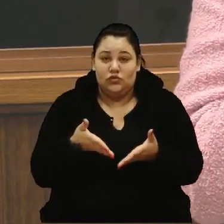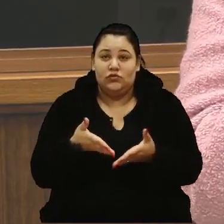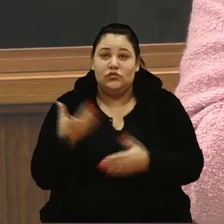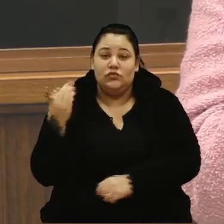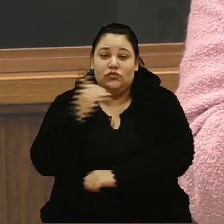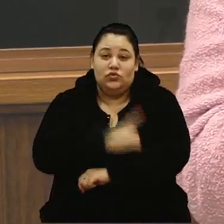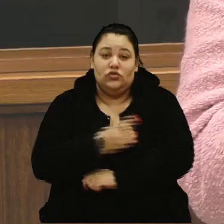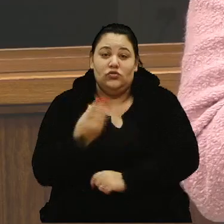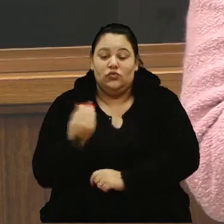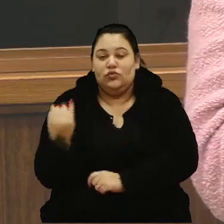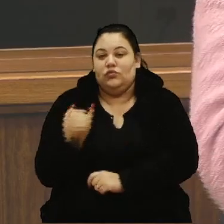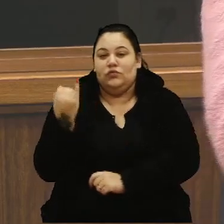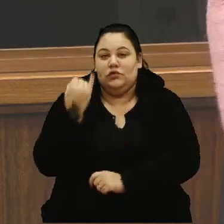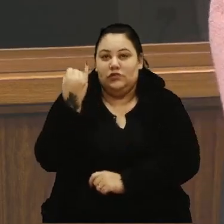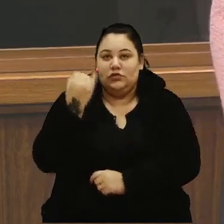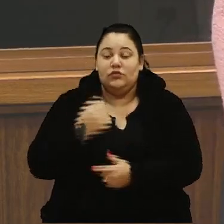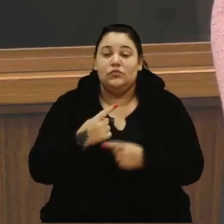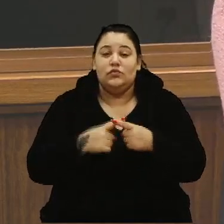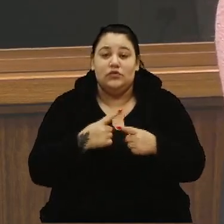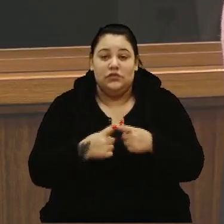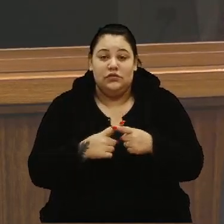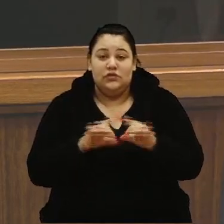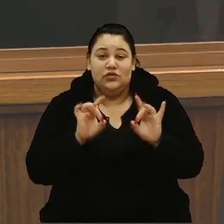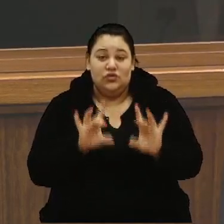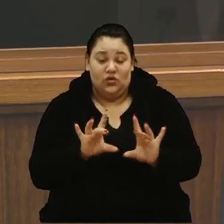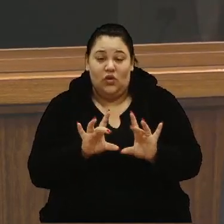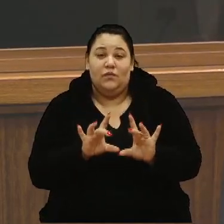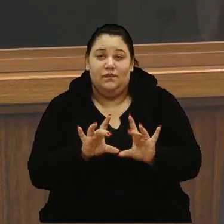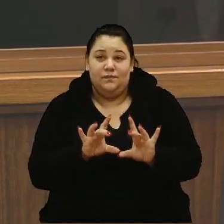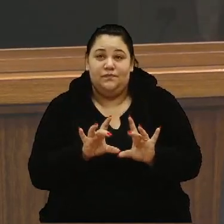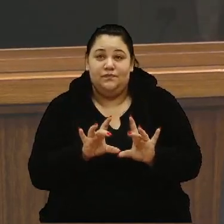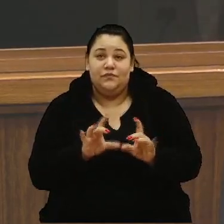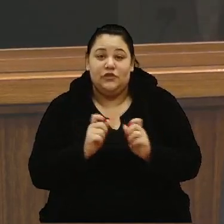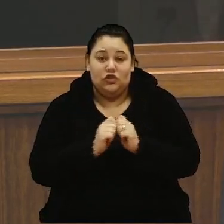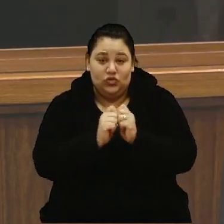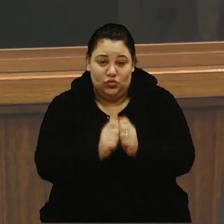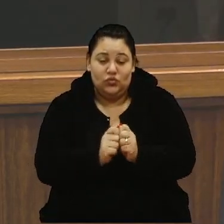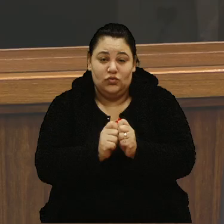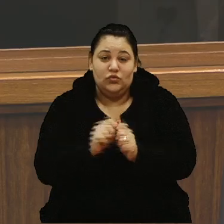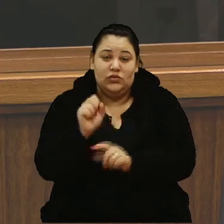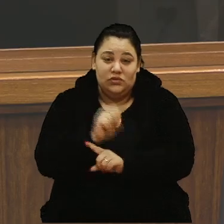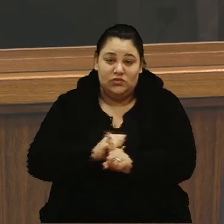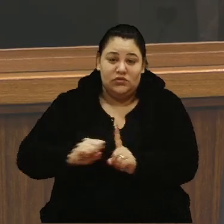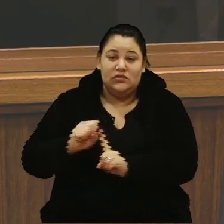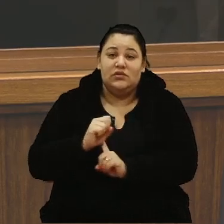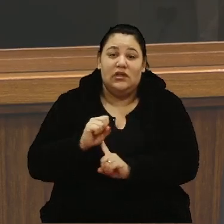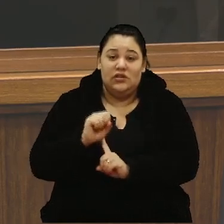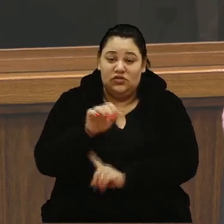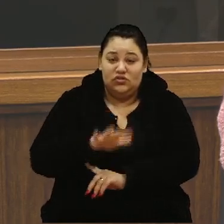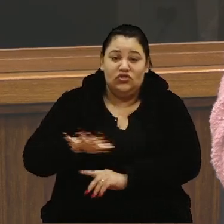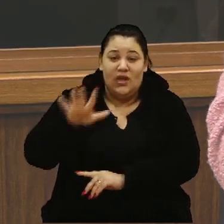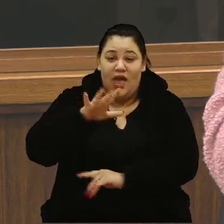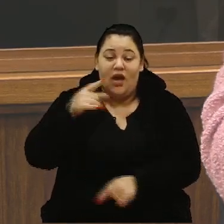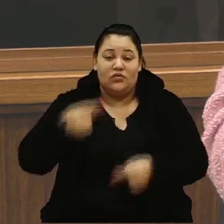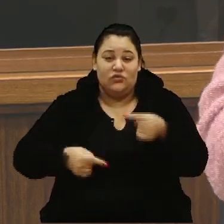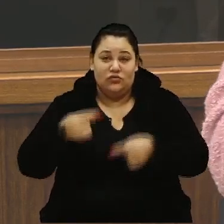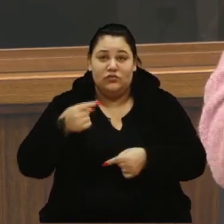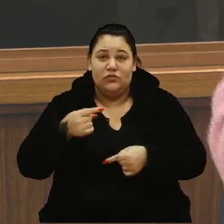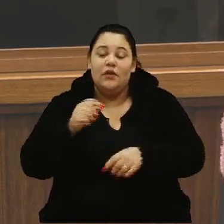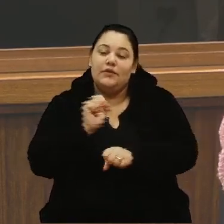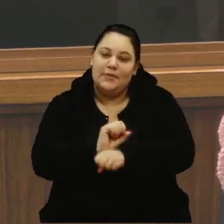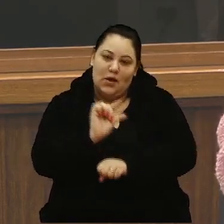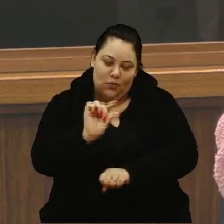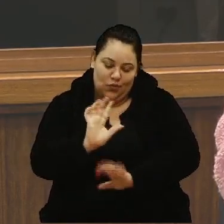dia é importante, porque só através da sociedade discutindo... Eu vou esperar um